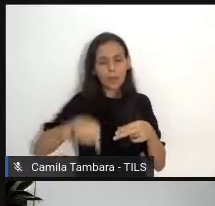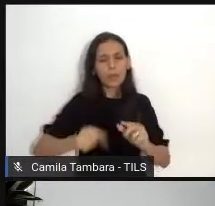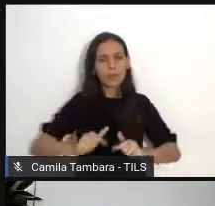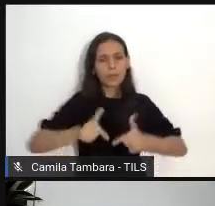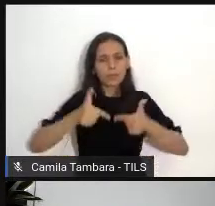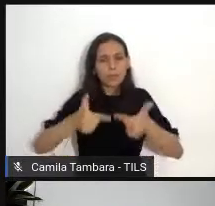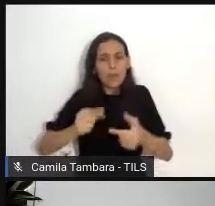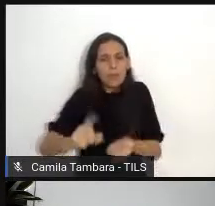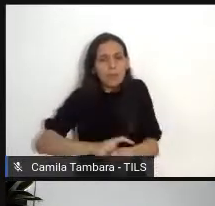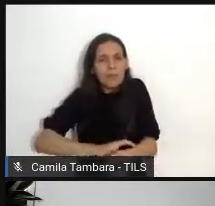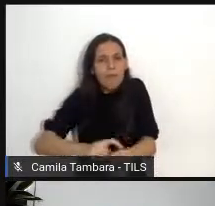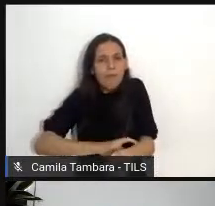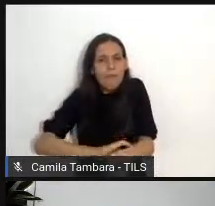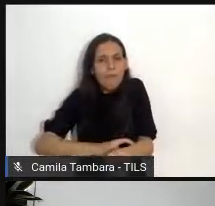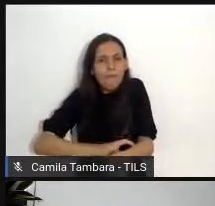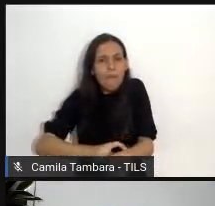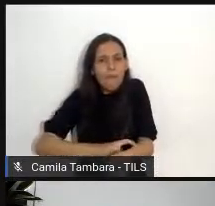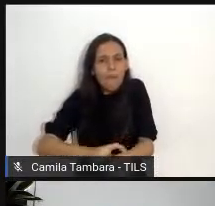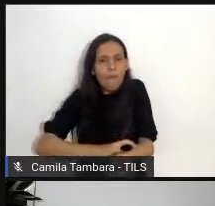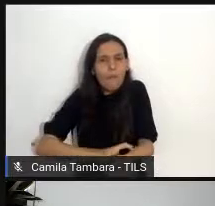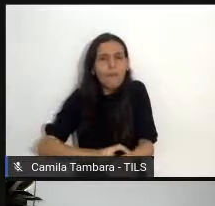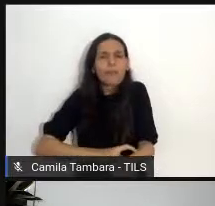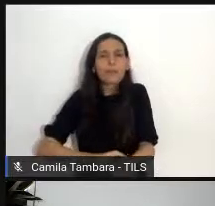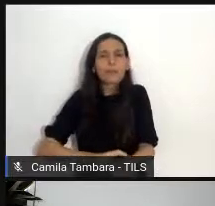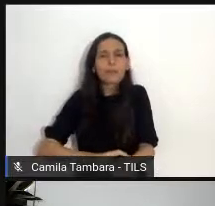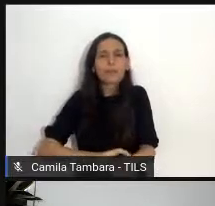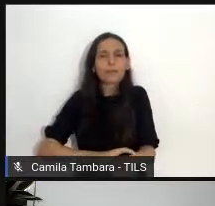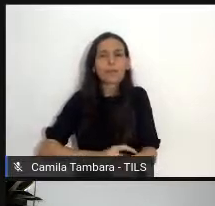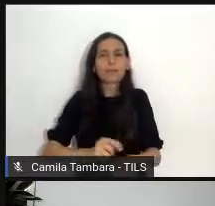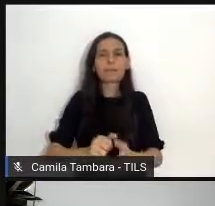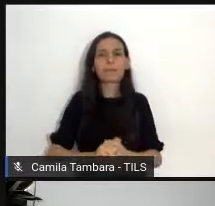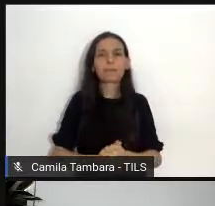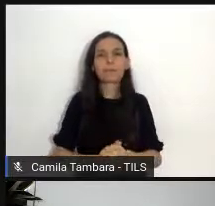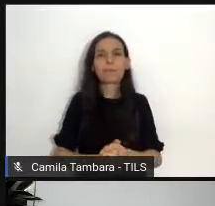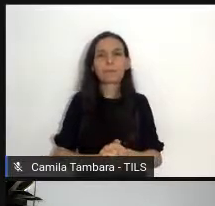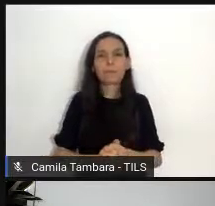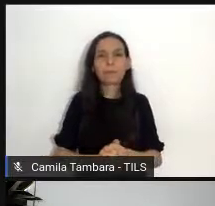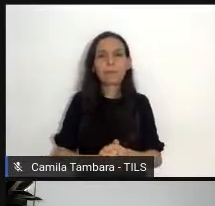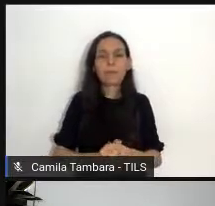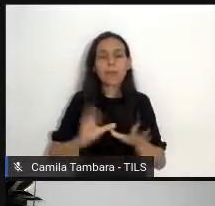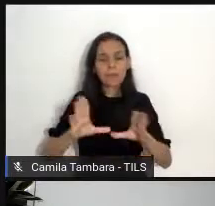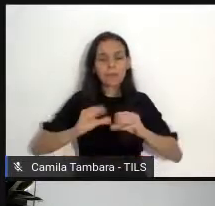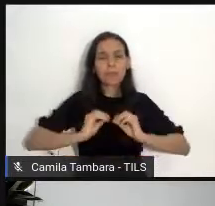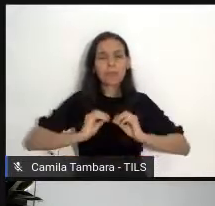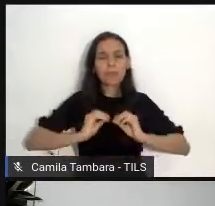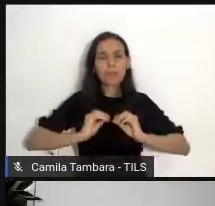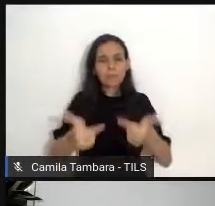barriga, mas aceitei esse desafio.